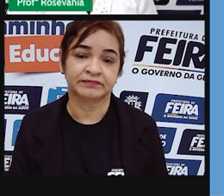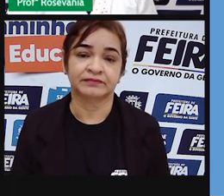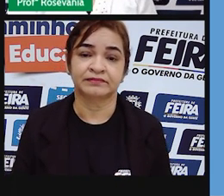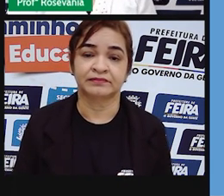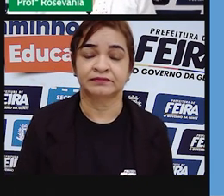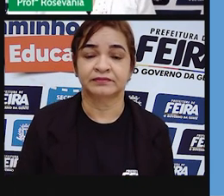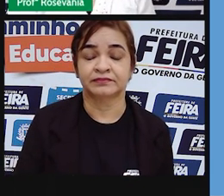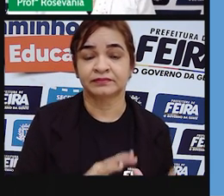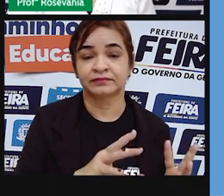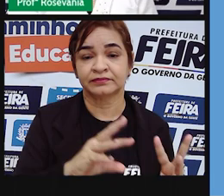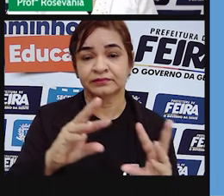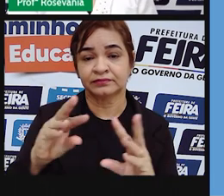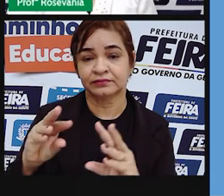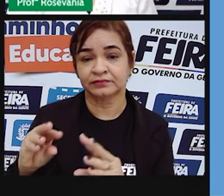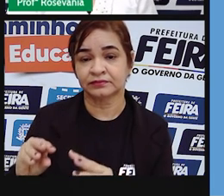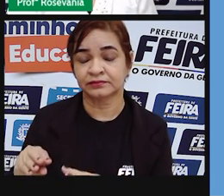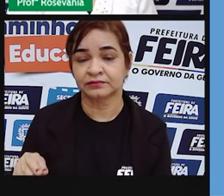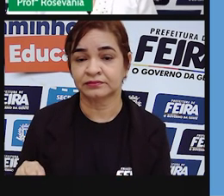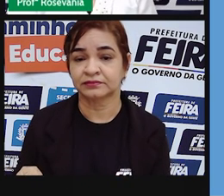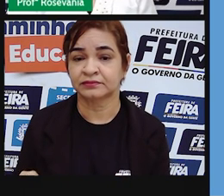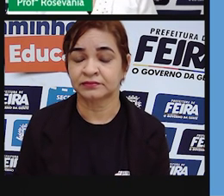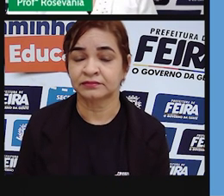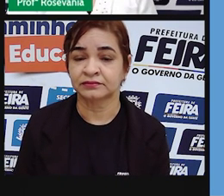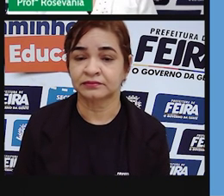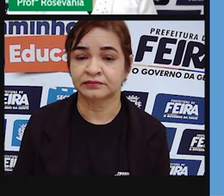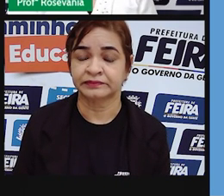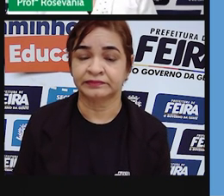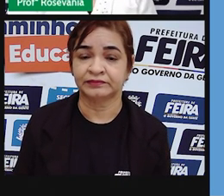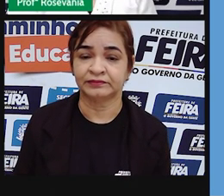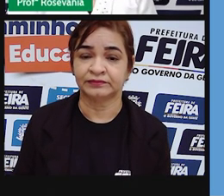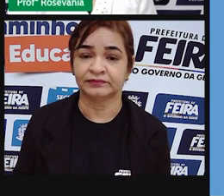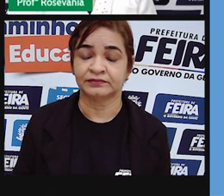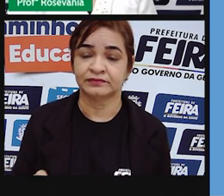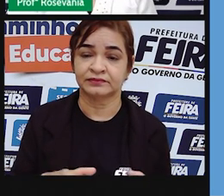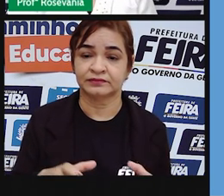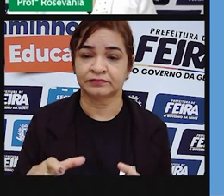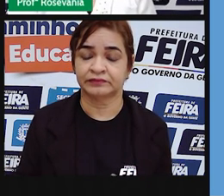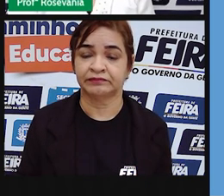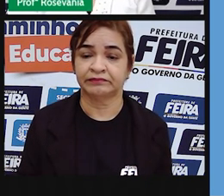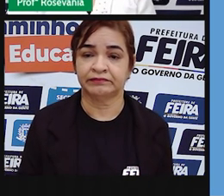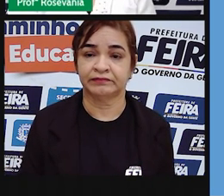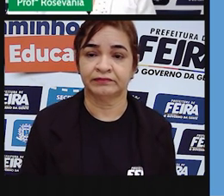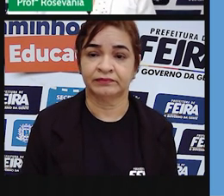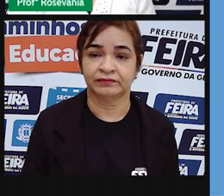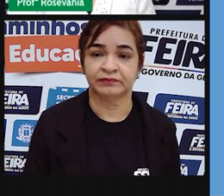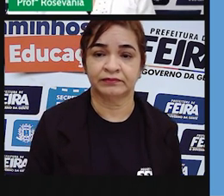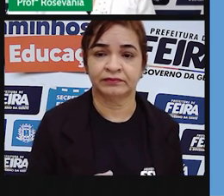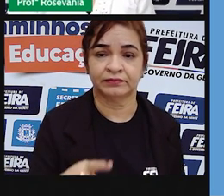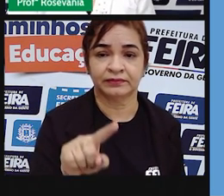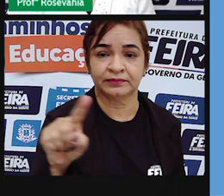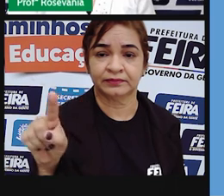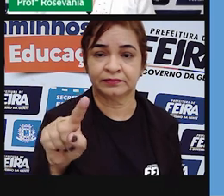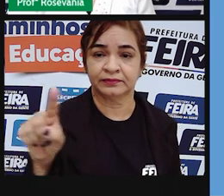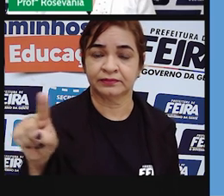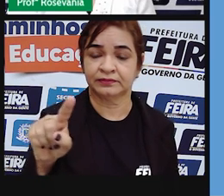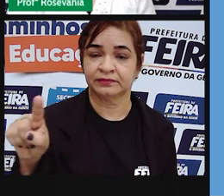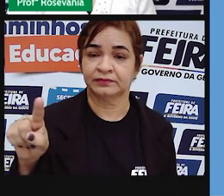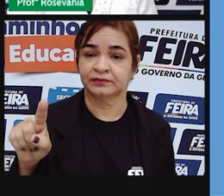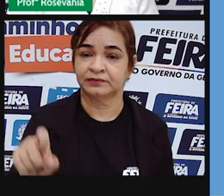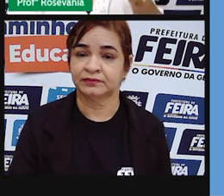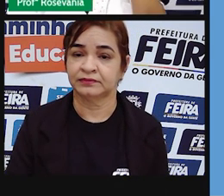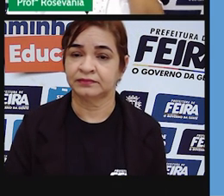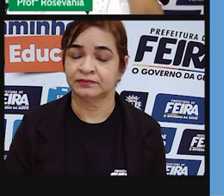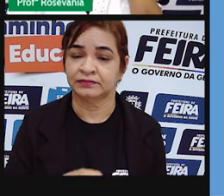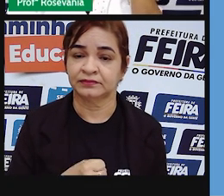com estabilidade durante muito tempo O perigoso né Diego nossas encapuzado 923